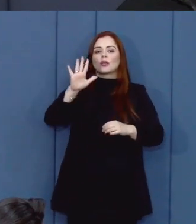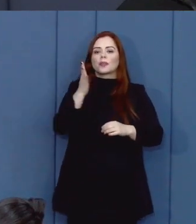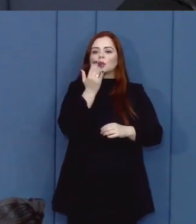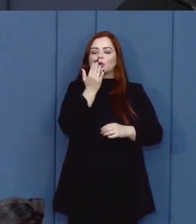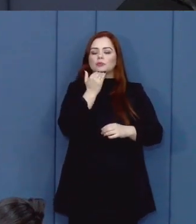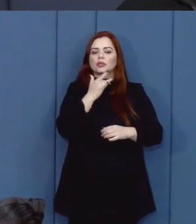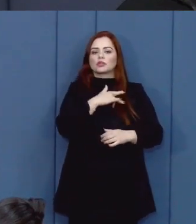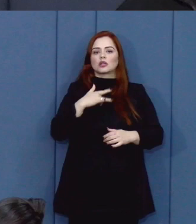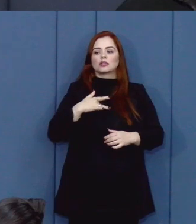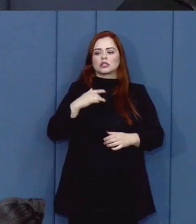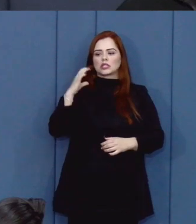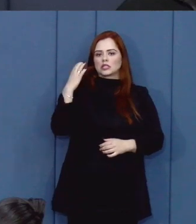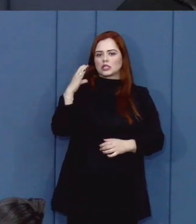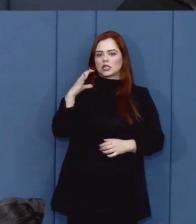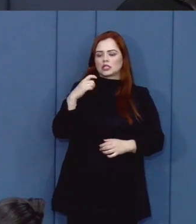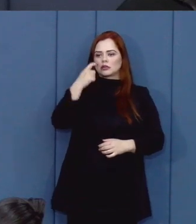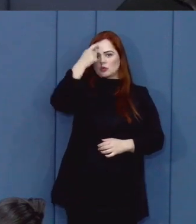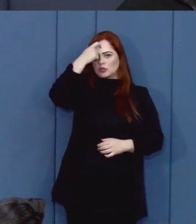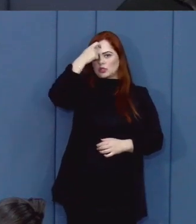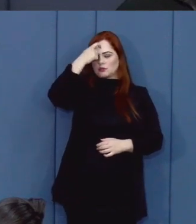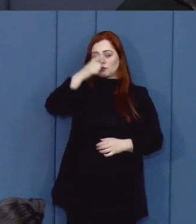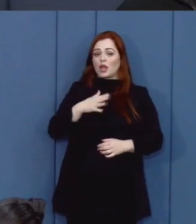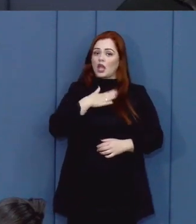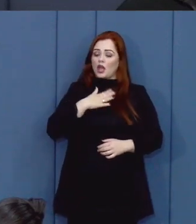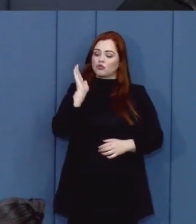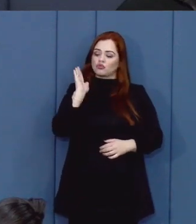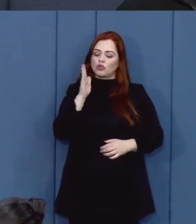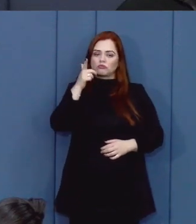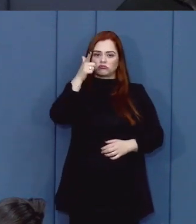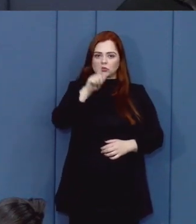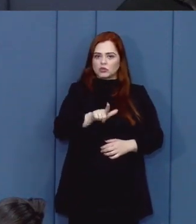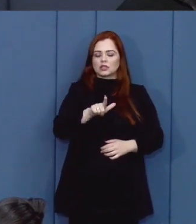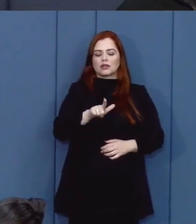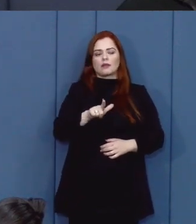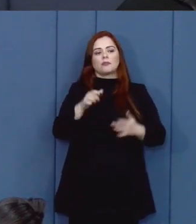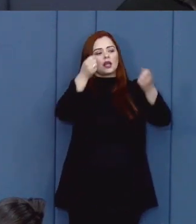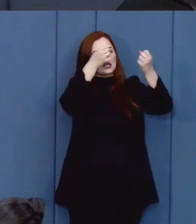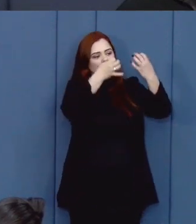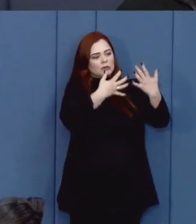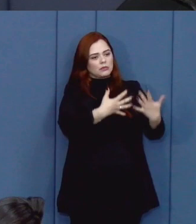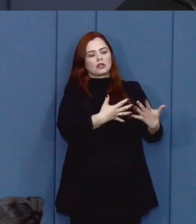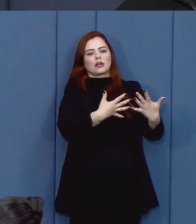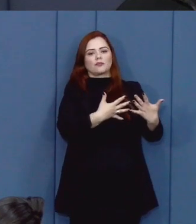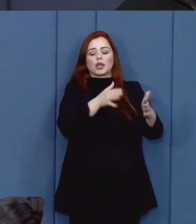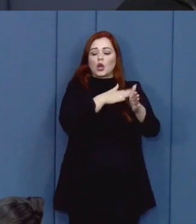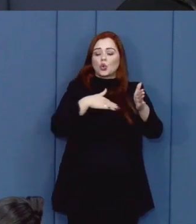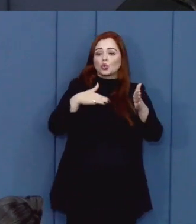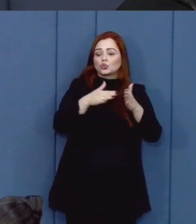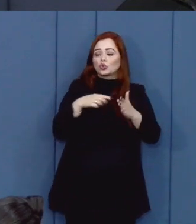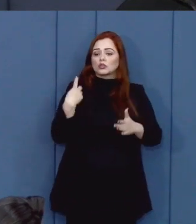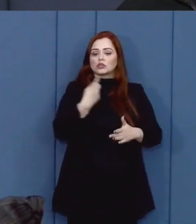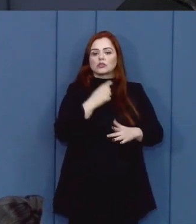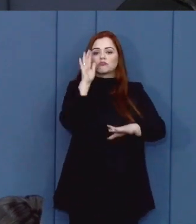ciência e consciência. Foi isso que eu consegui sintetizar de toda essa